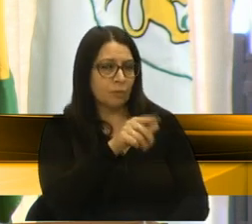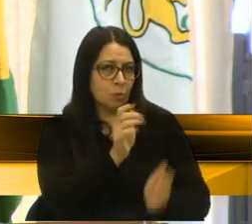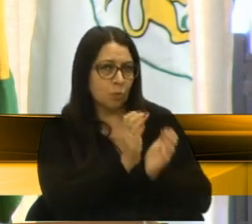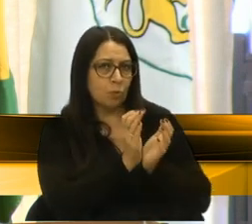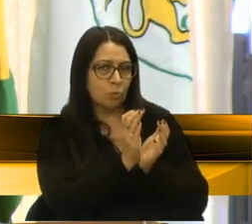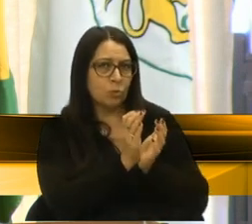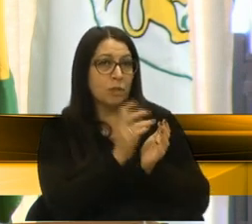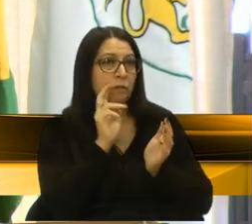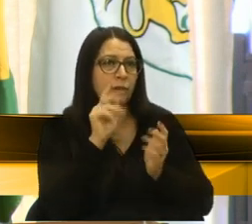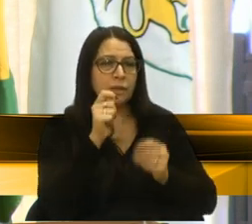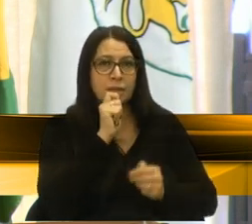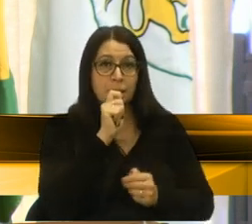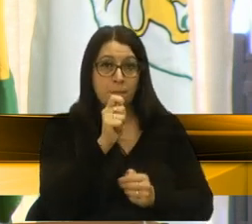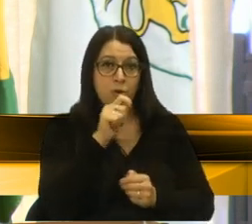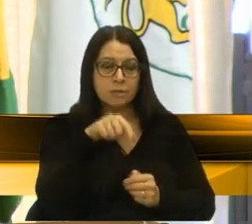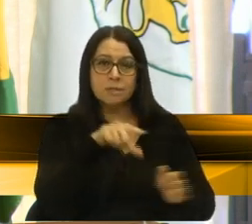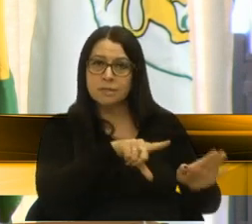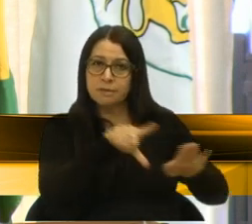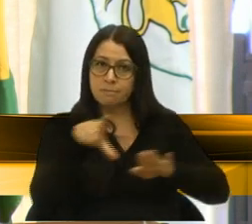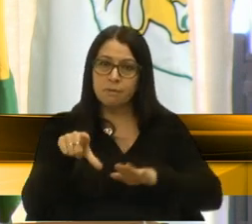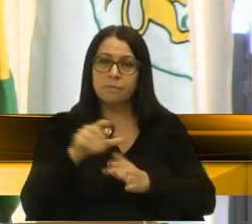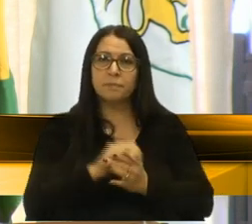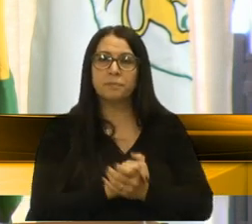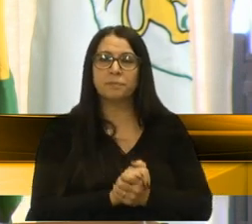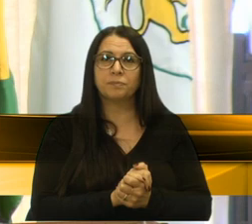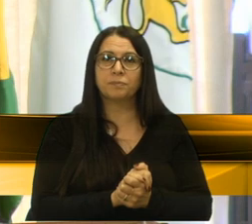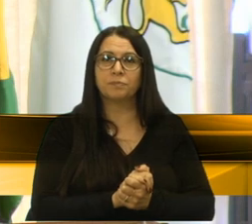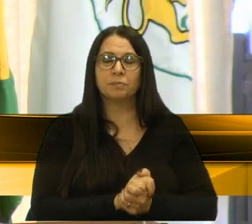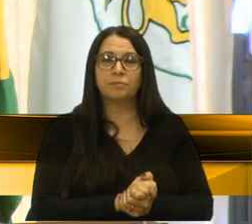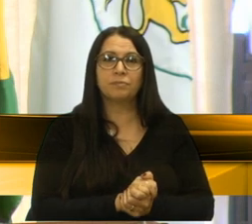vê reportagem nessa semana,